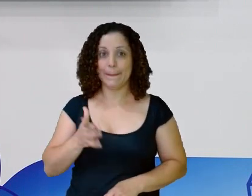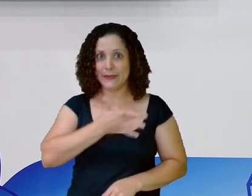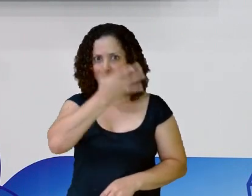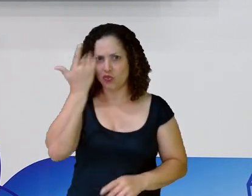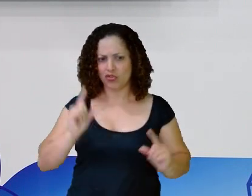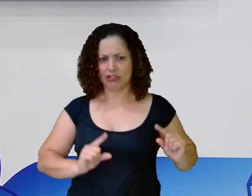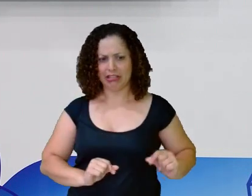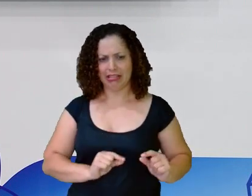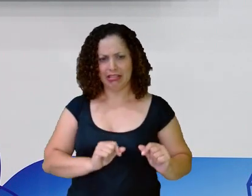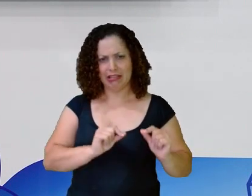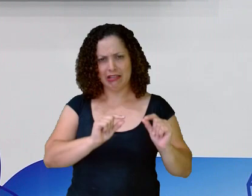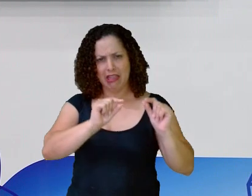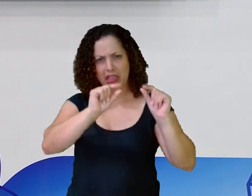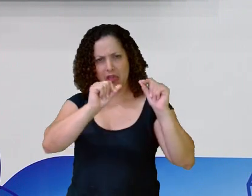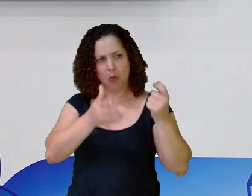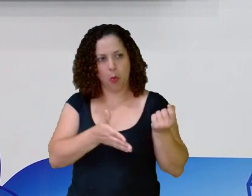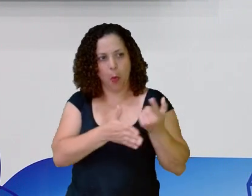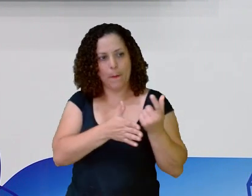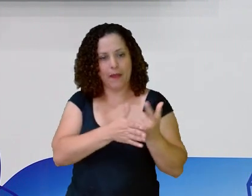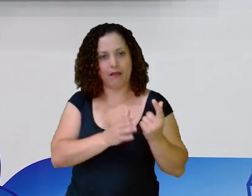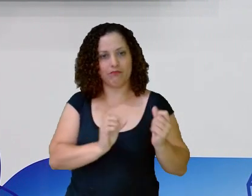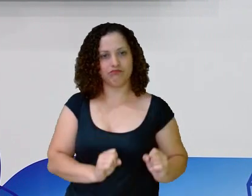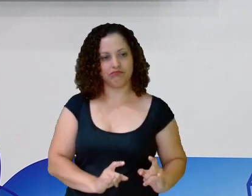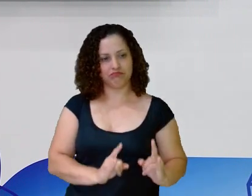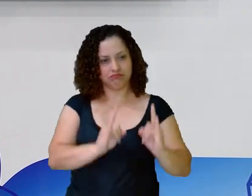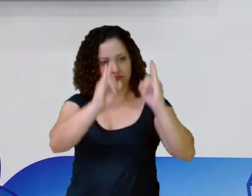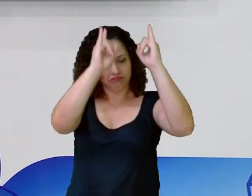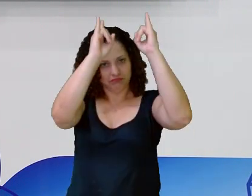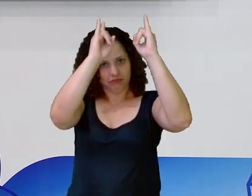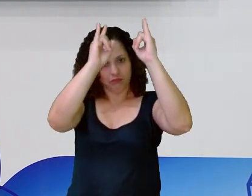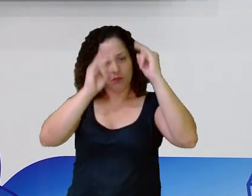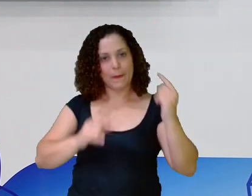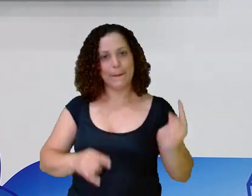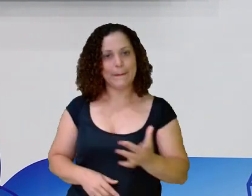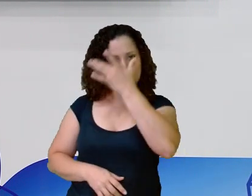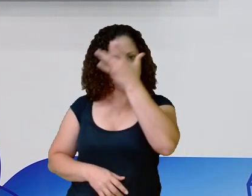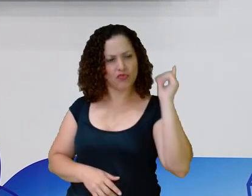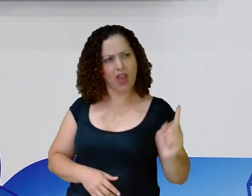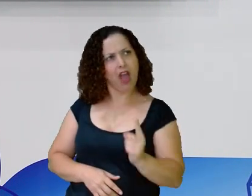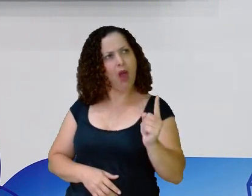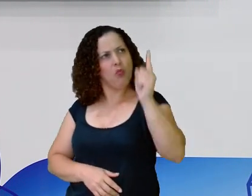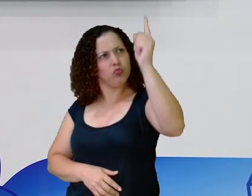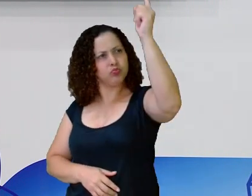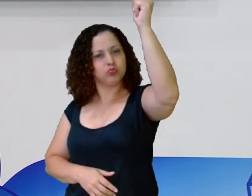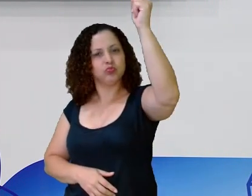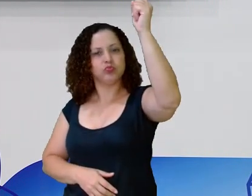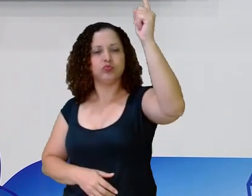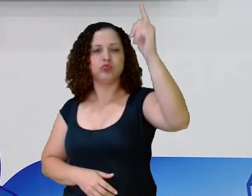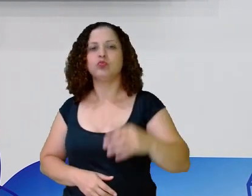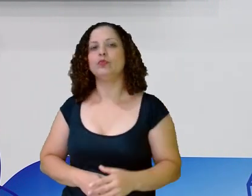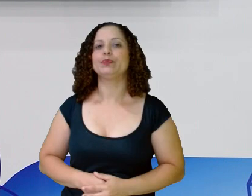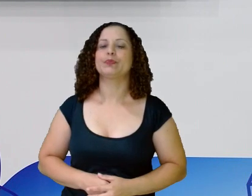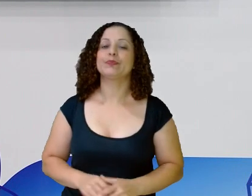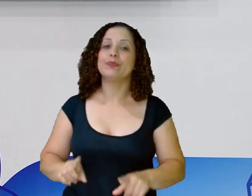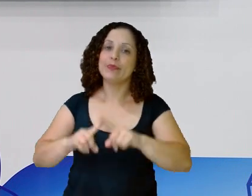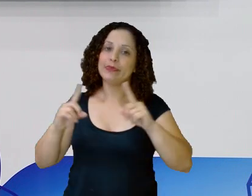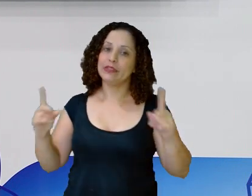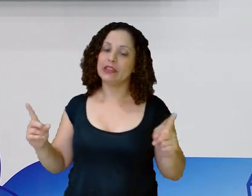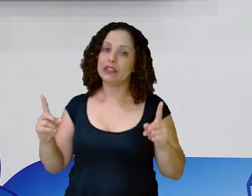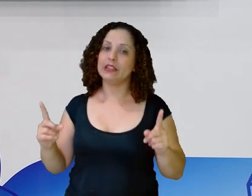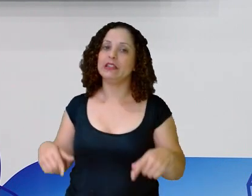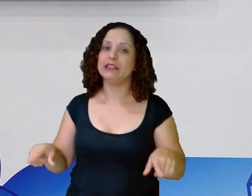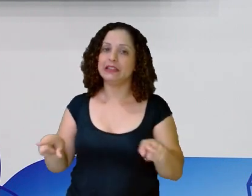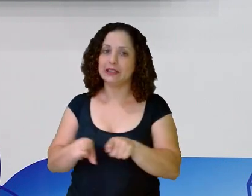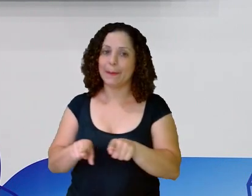pessoas com grande poder aquisitivo nas cidades, que as que estão no alto, que as que cada vez sobem. Mas também nós vamos ter,